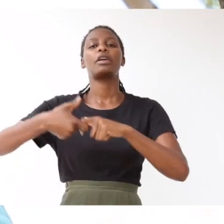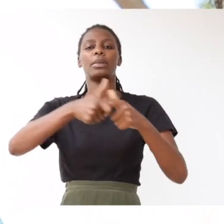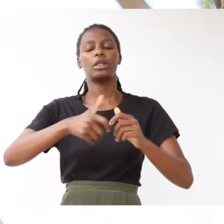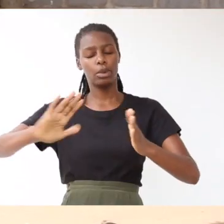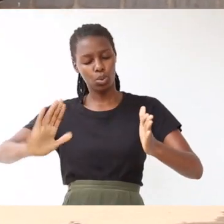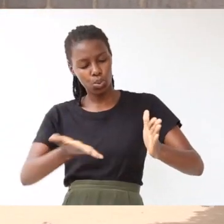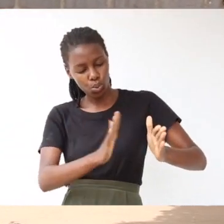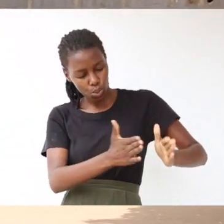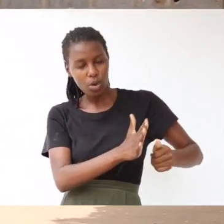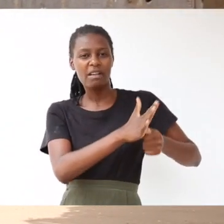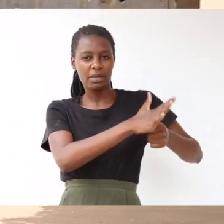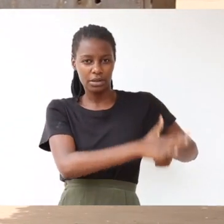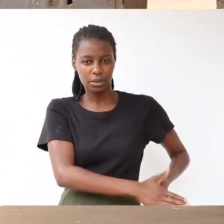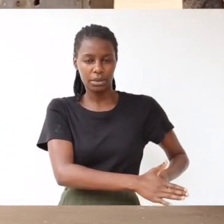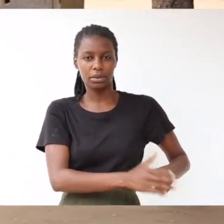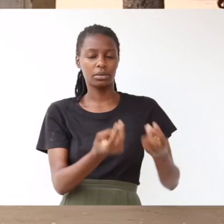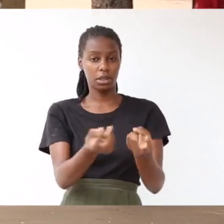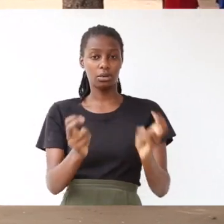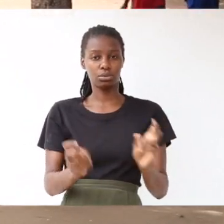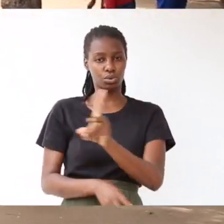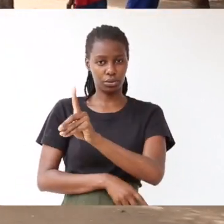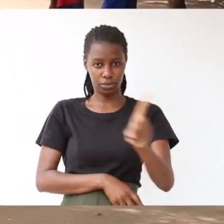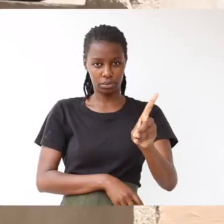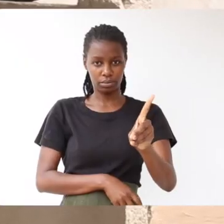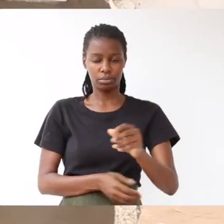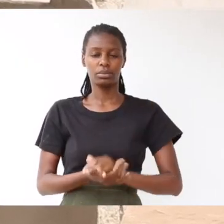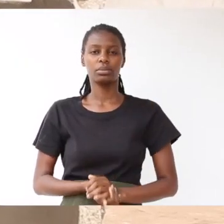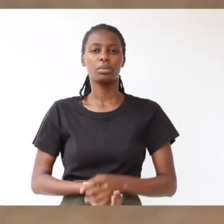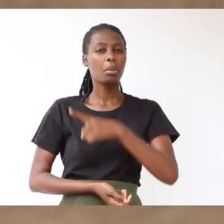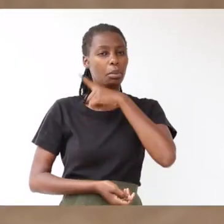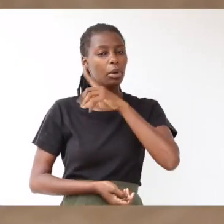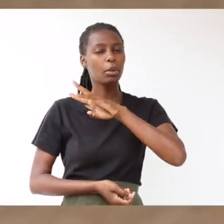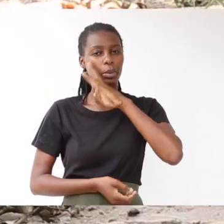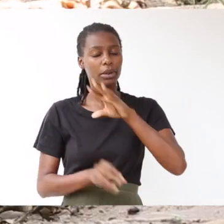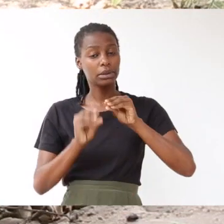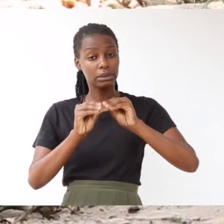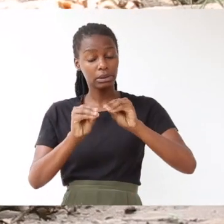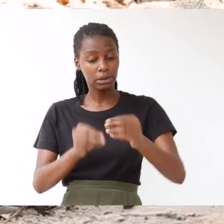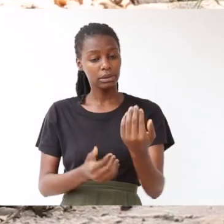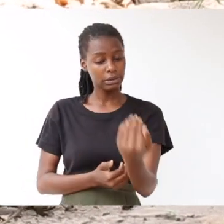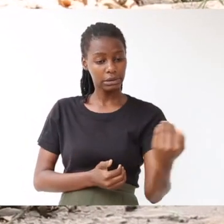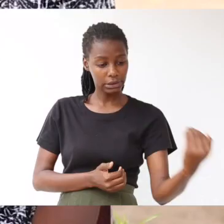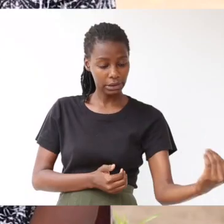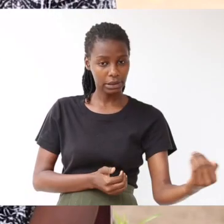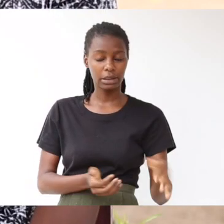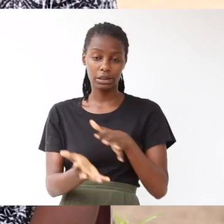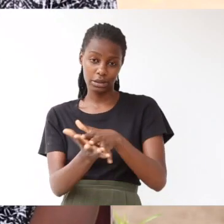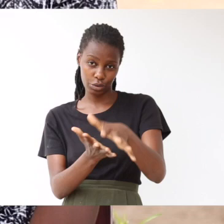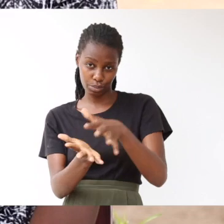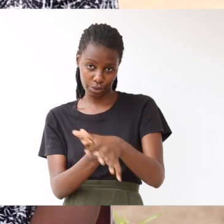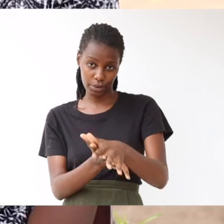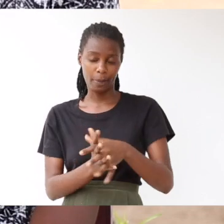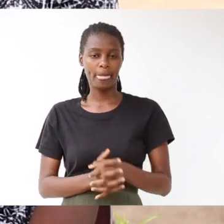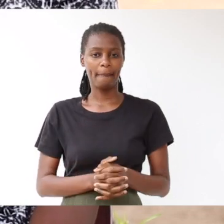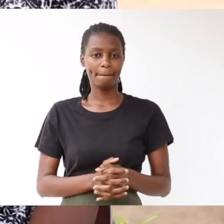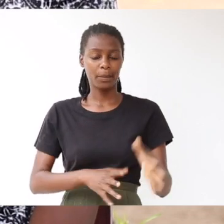os níveis de discriminação de alunos com deficiência. Os encarregados de educação da Hilda e do Grácio falam das suas